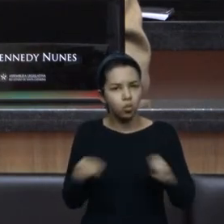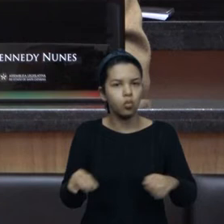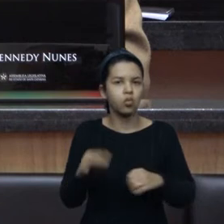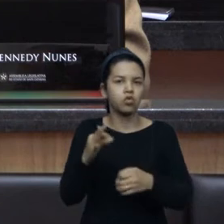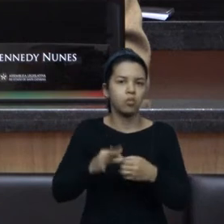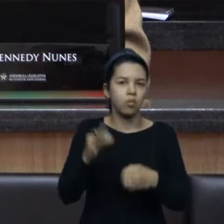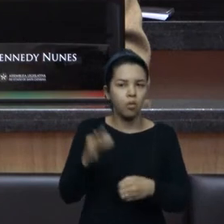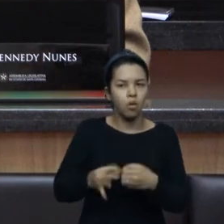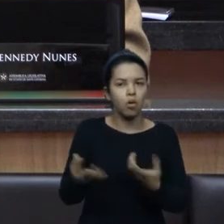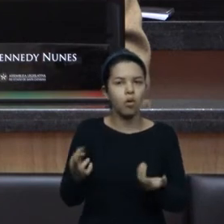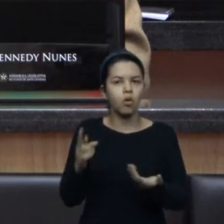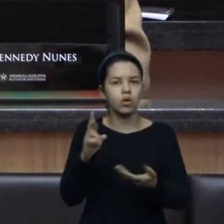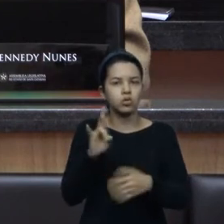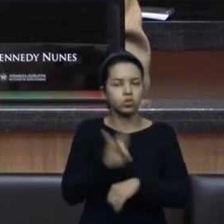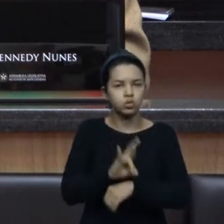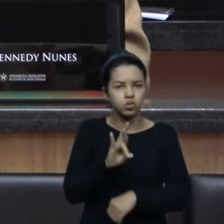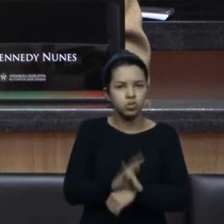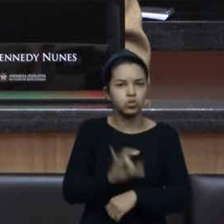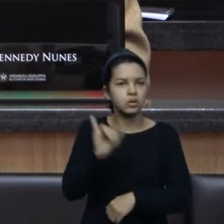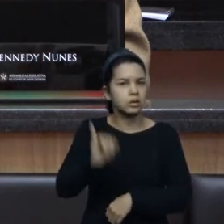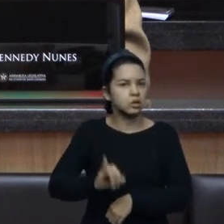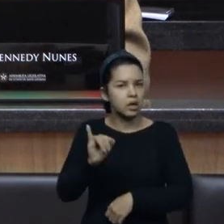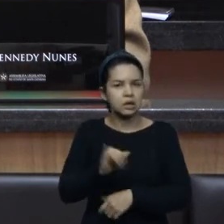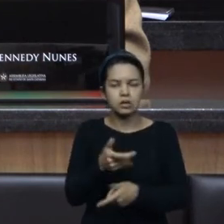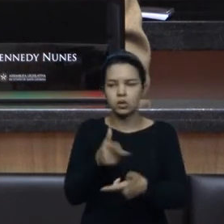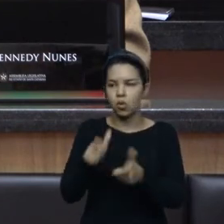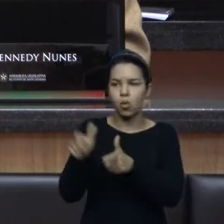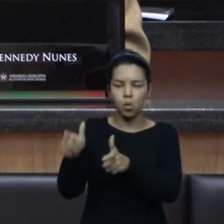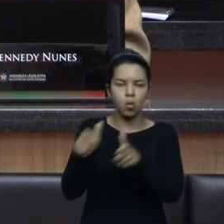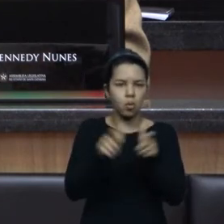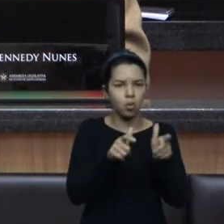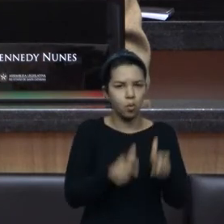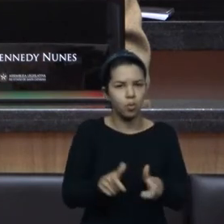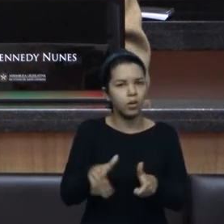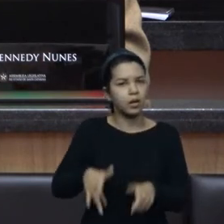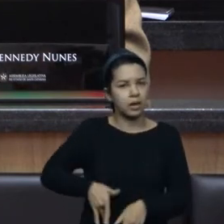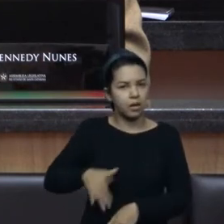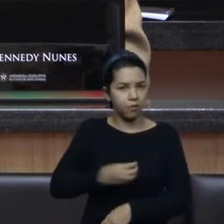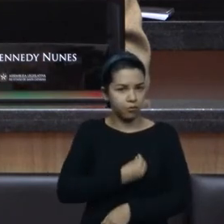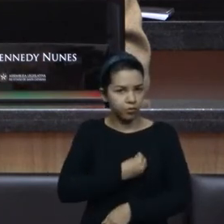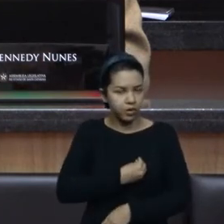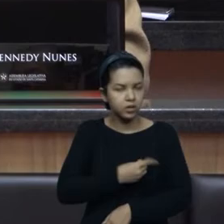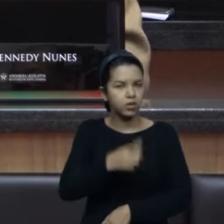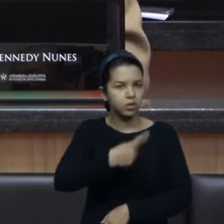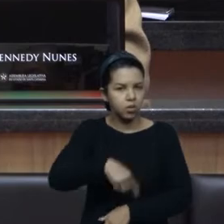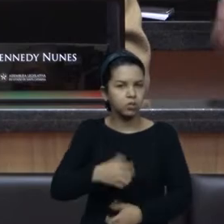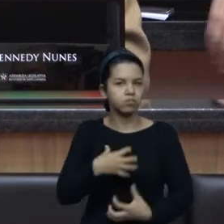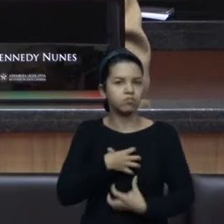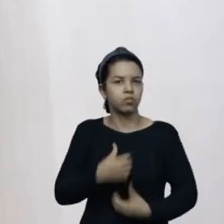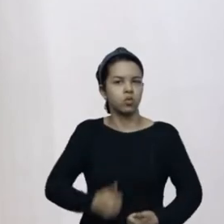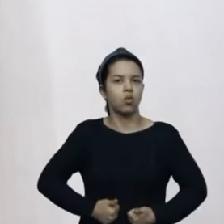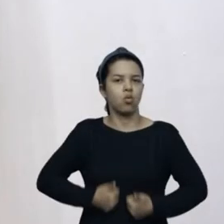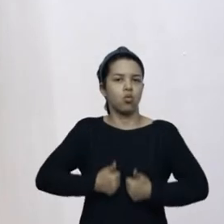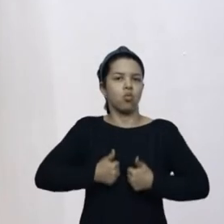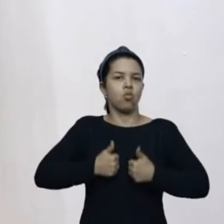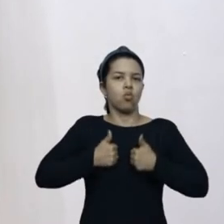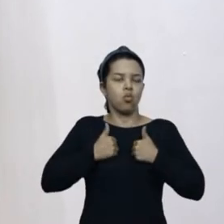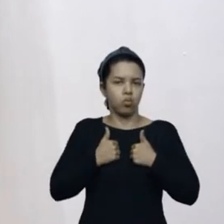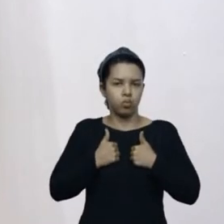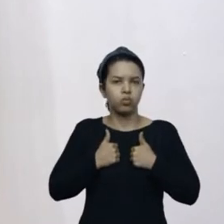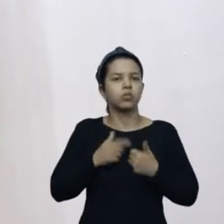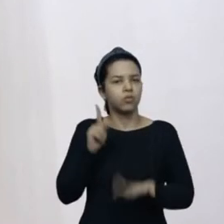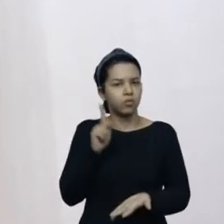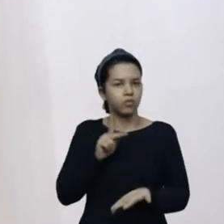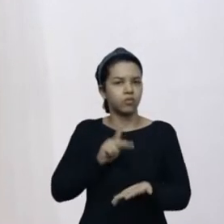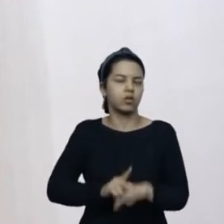vai. A Renal Vida é um orgulho para Santa Catarina. É um orgulho, com letras